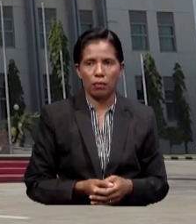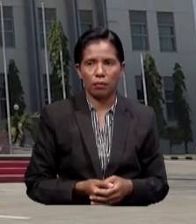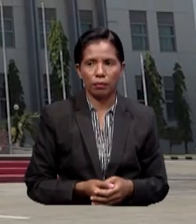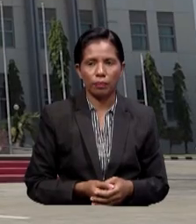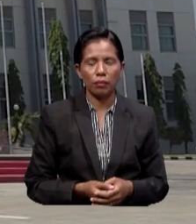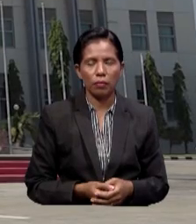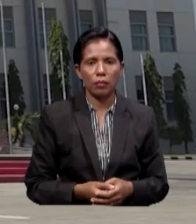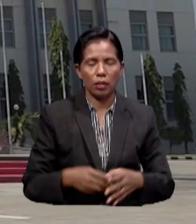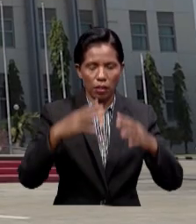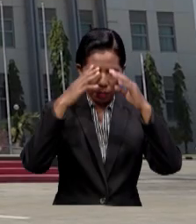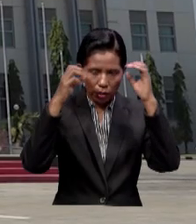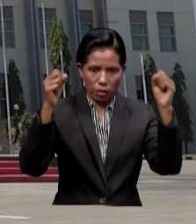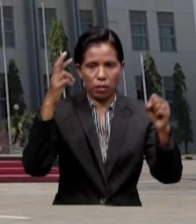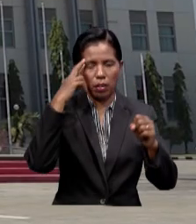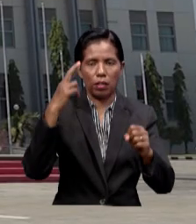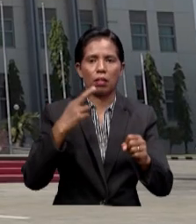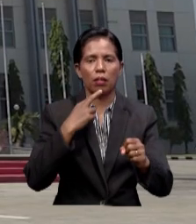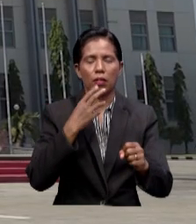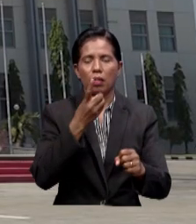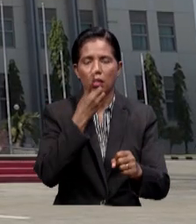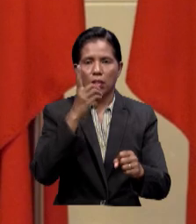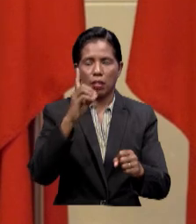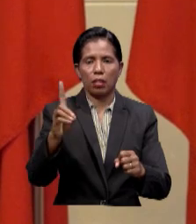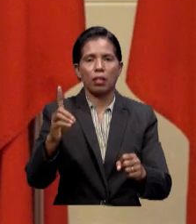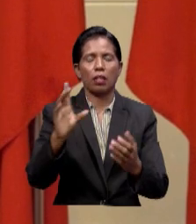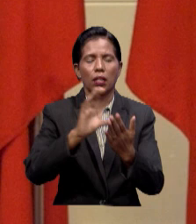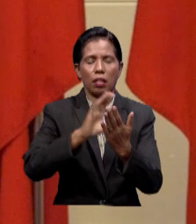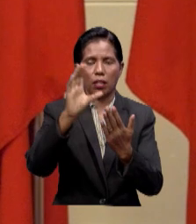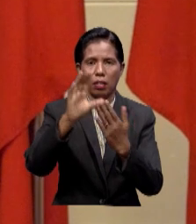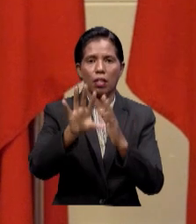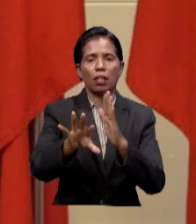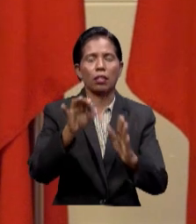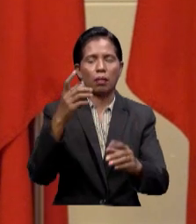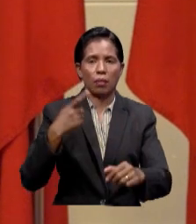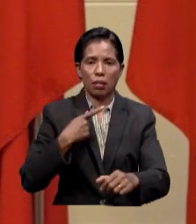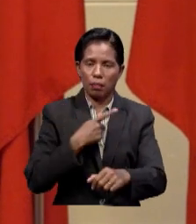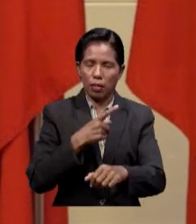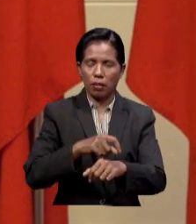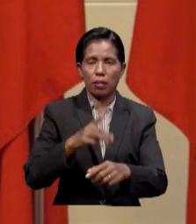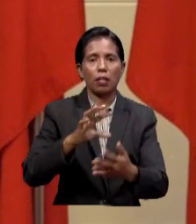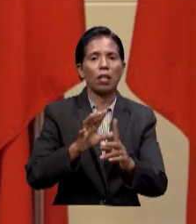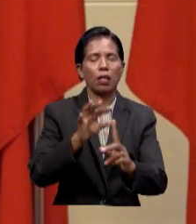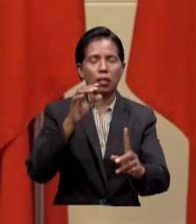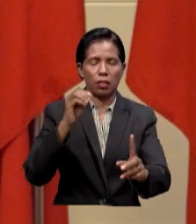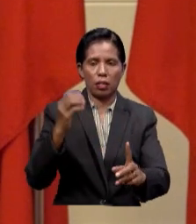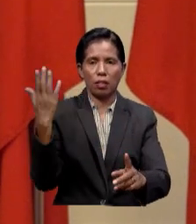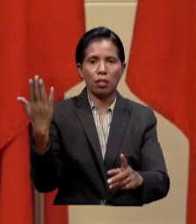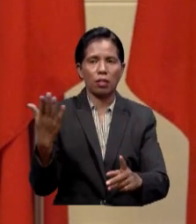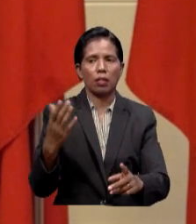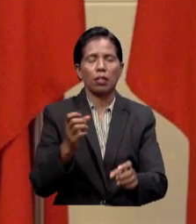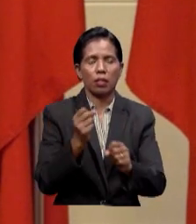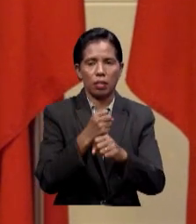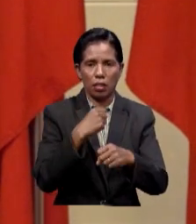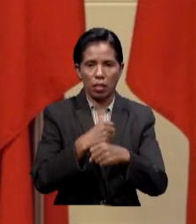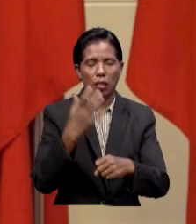Finalmente, Presidente da República, José Ramos Horta, decreta ona calendário eleição parlamentar, não é eleição ba órgão legislativo, né? Se